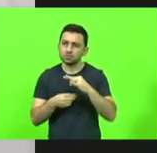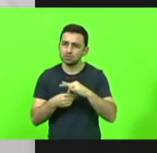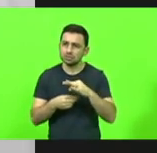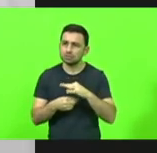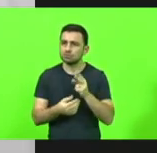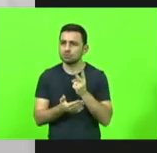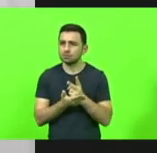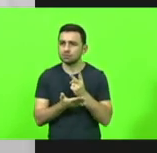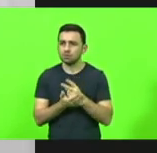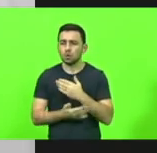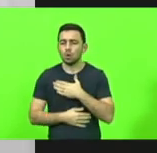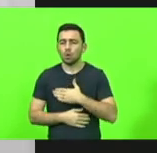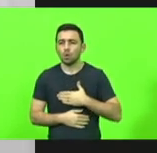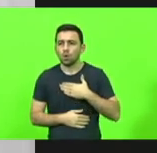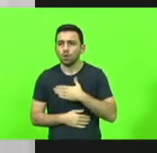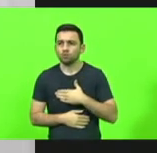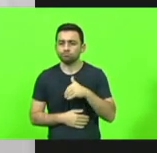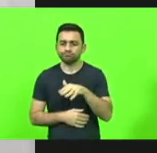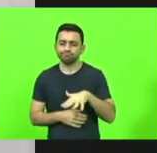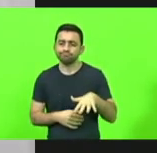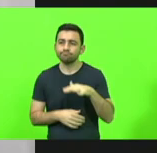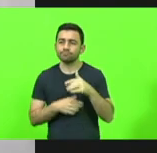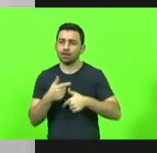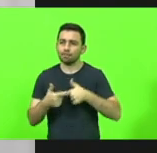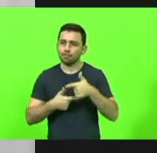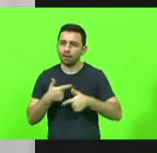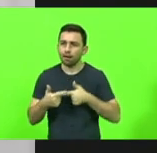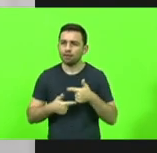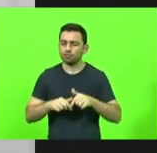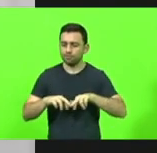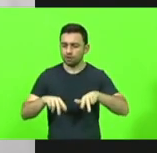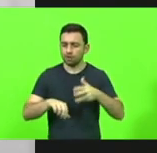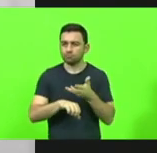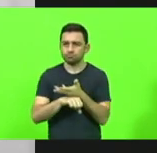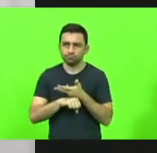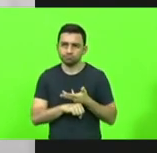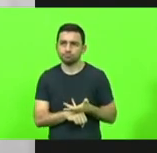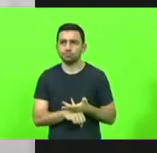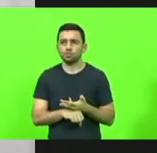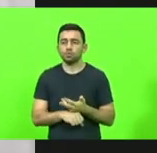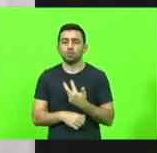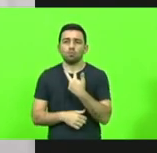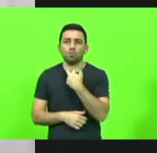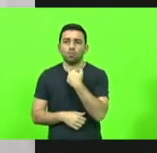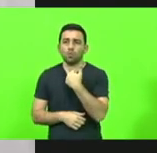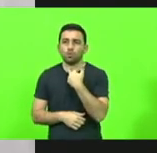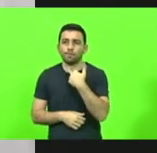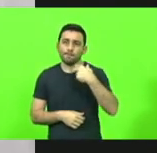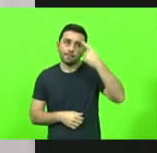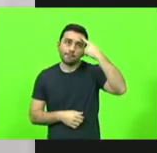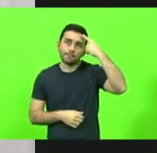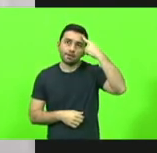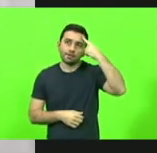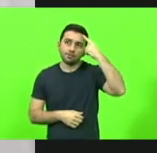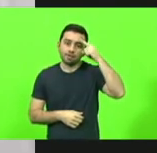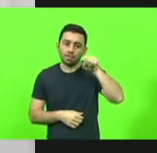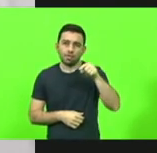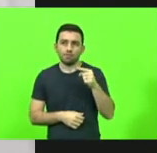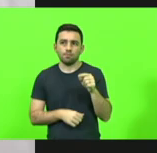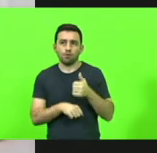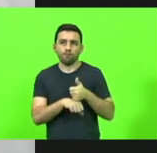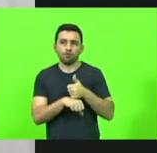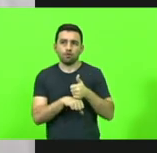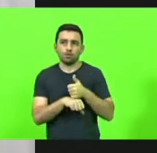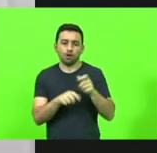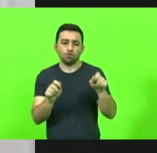deste ambiente de trabalho multidisciplinar. A gente não pode pensar que um profissional é capaz de